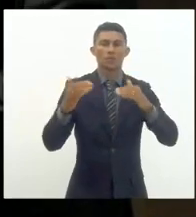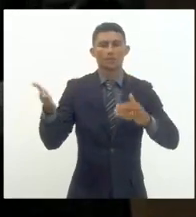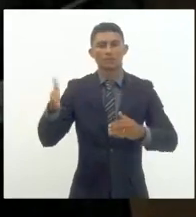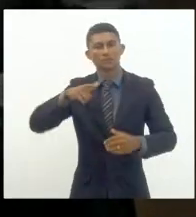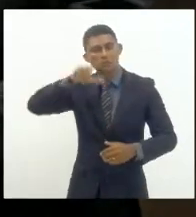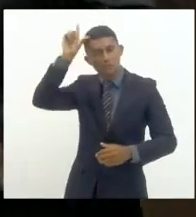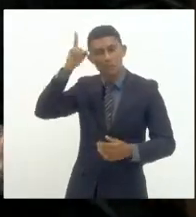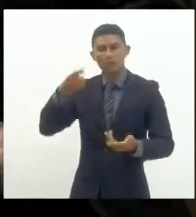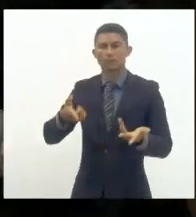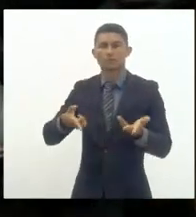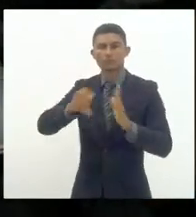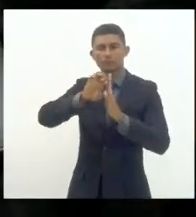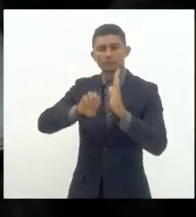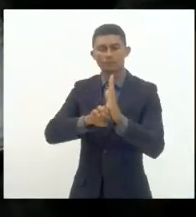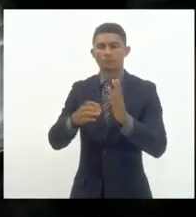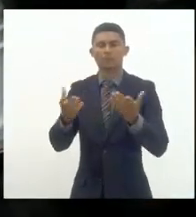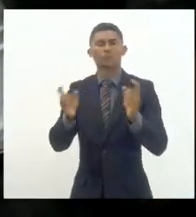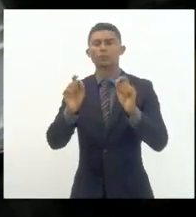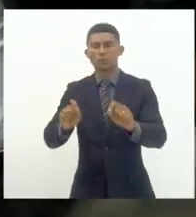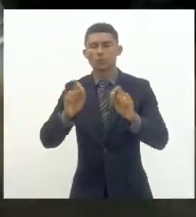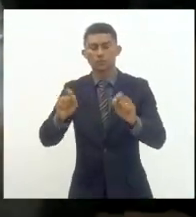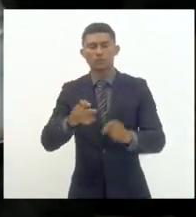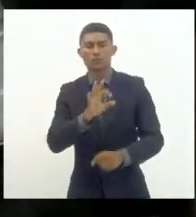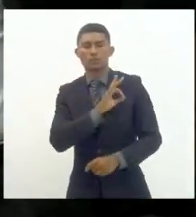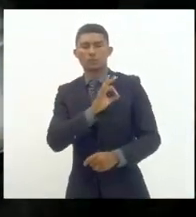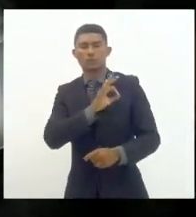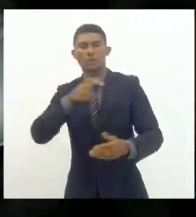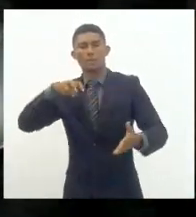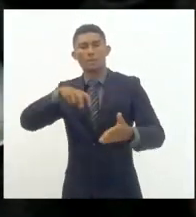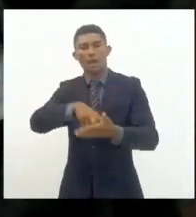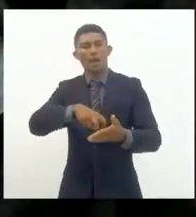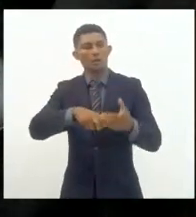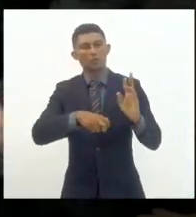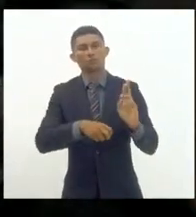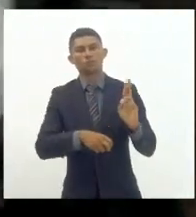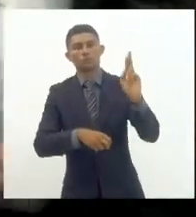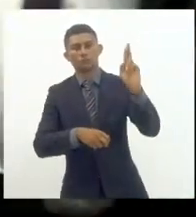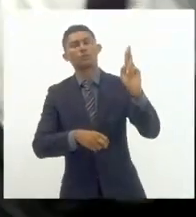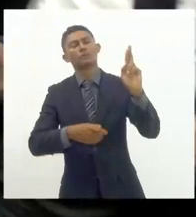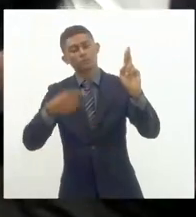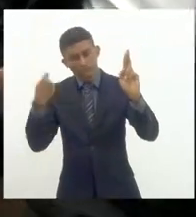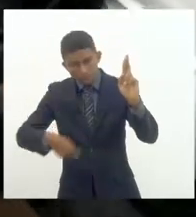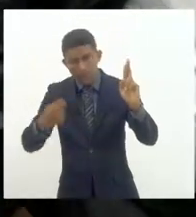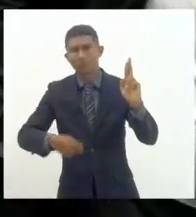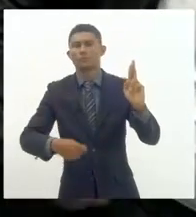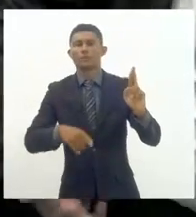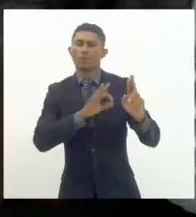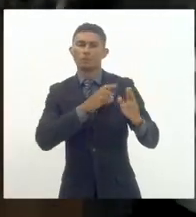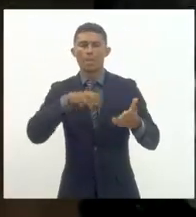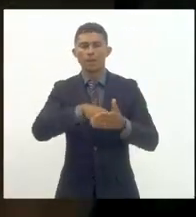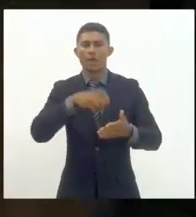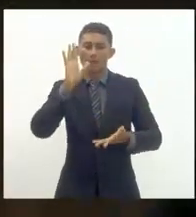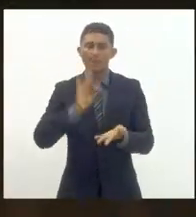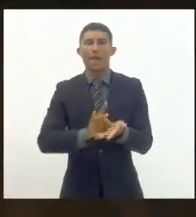Paulo, no sentido de dar autonomia, de que a Polícia Penal seja gerida por um policial penal.